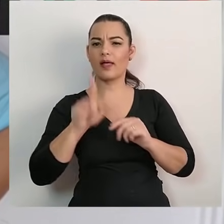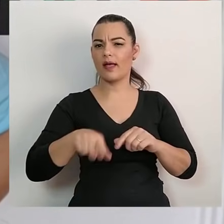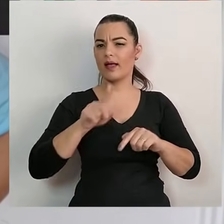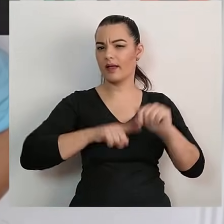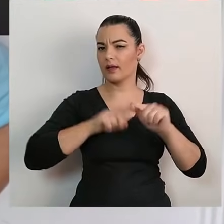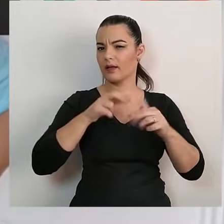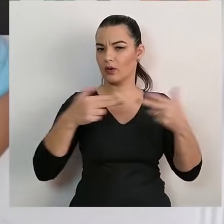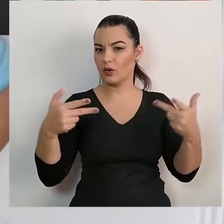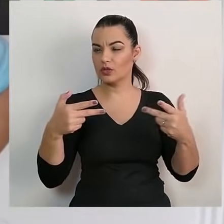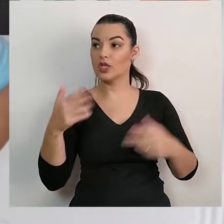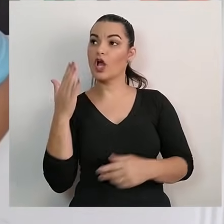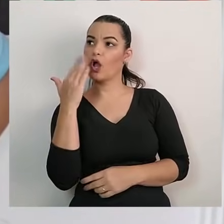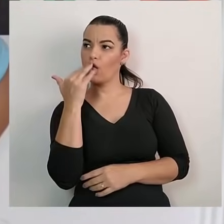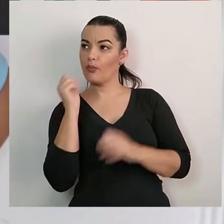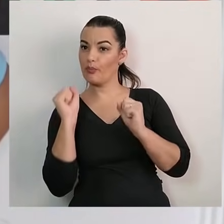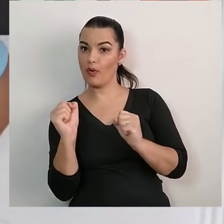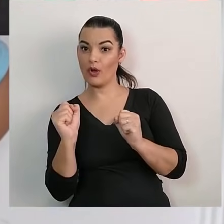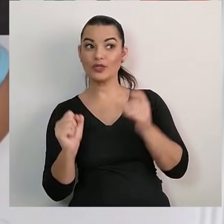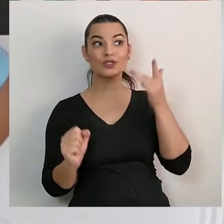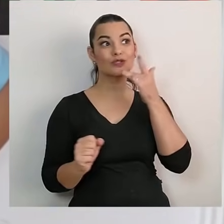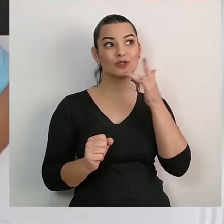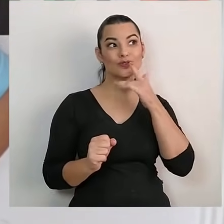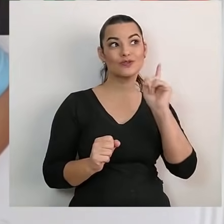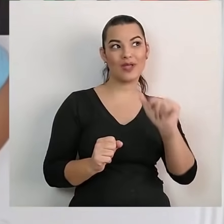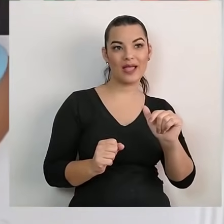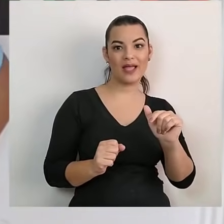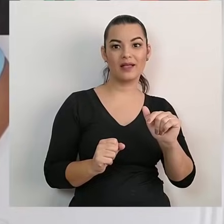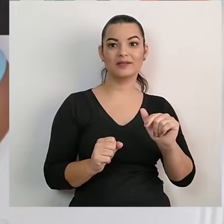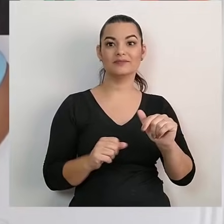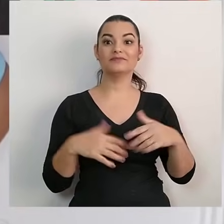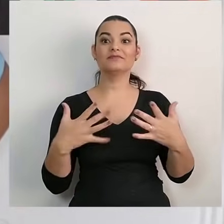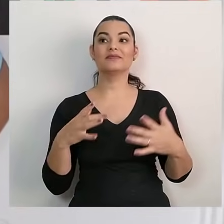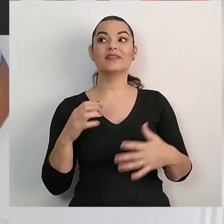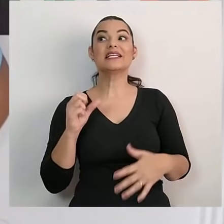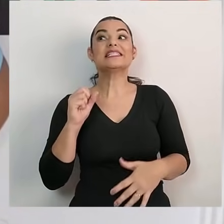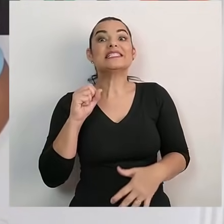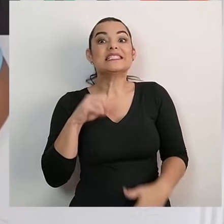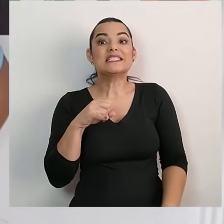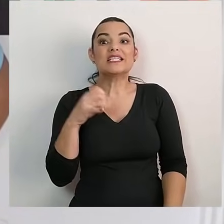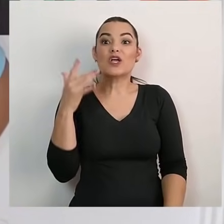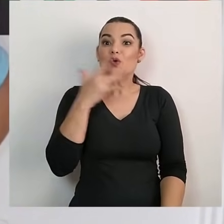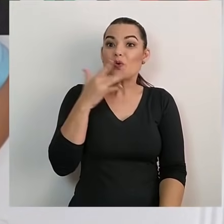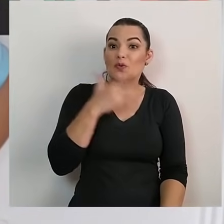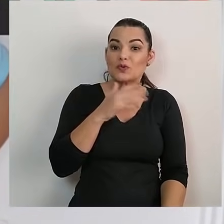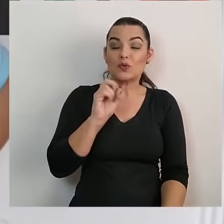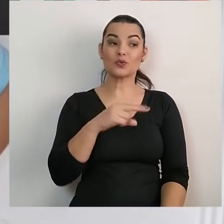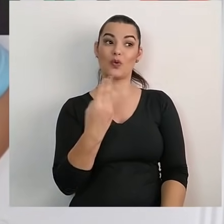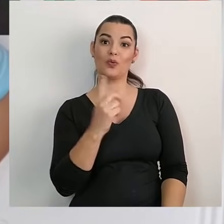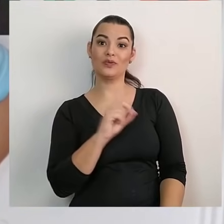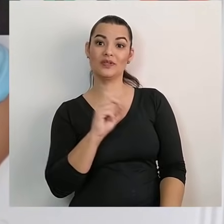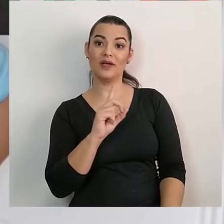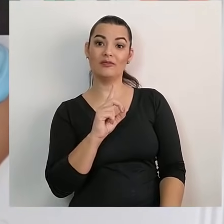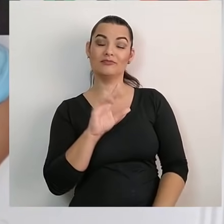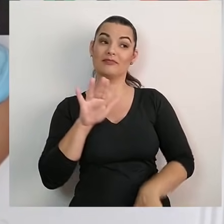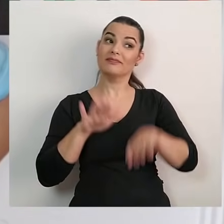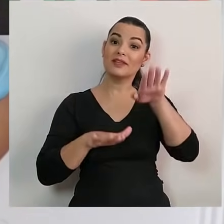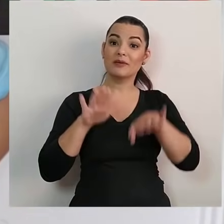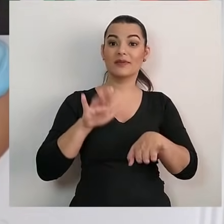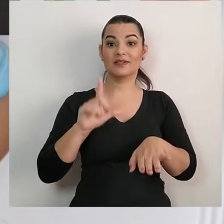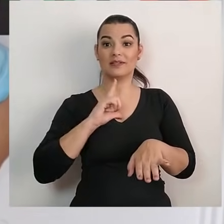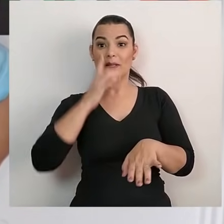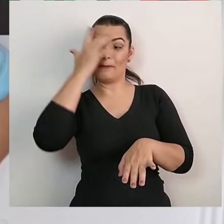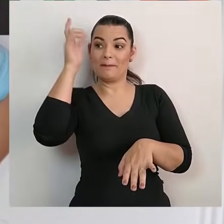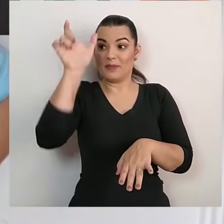gostoso? E aí, o ser gostoso ou não depende, porque tem gente que gosta e tem gente que